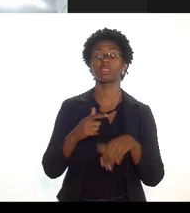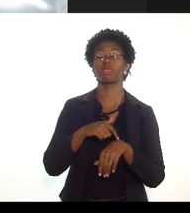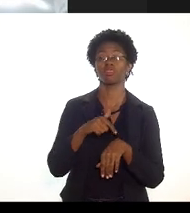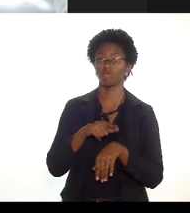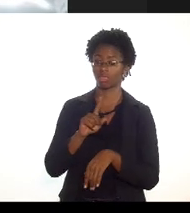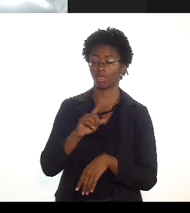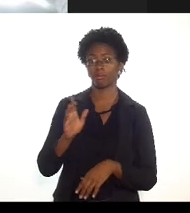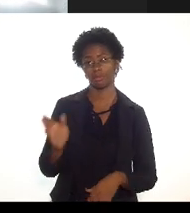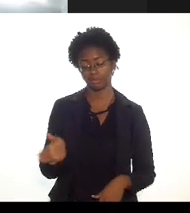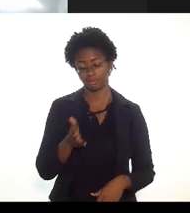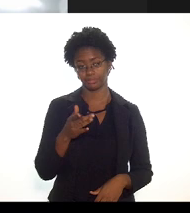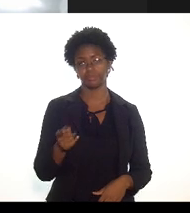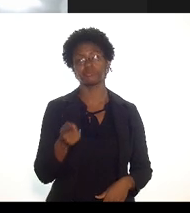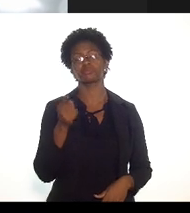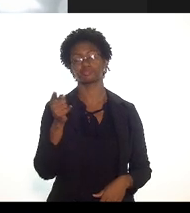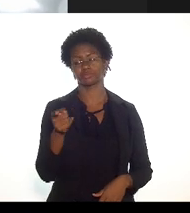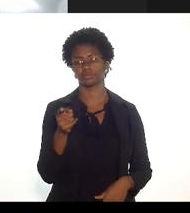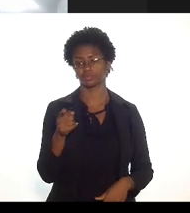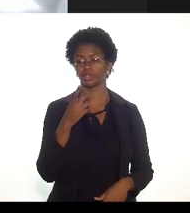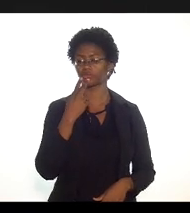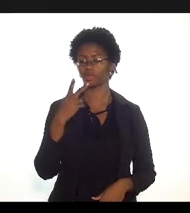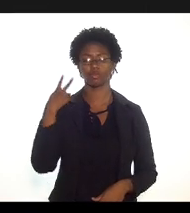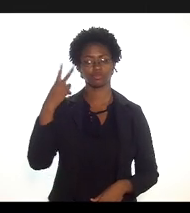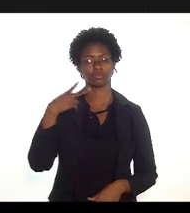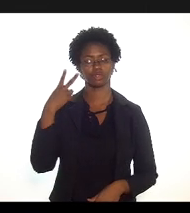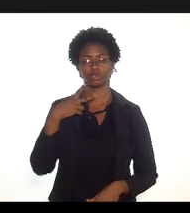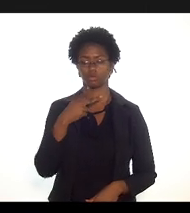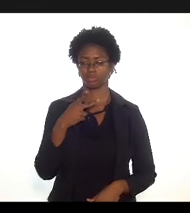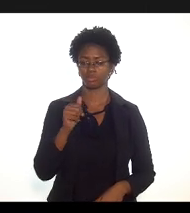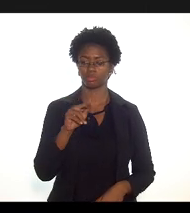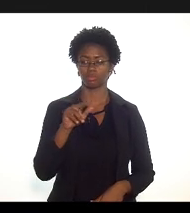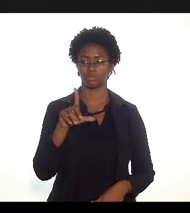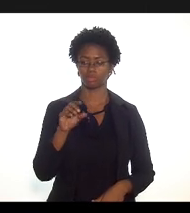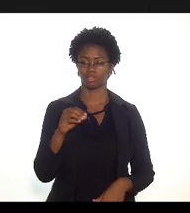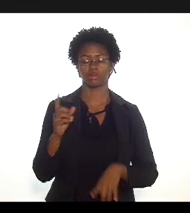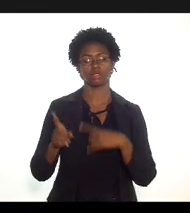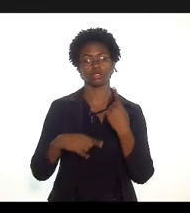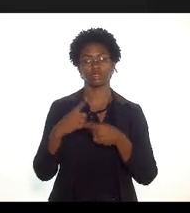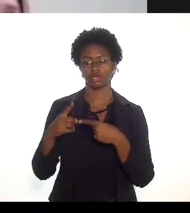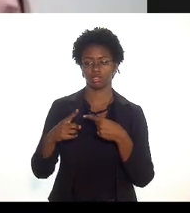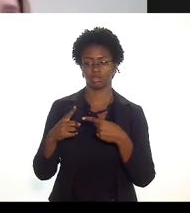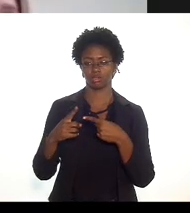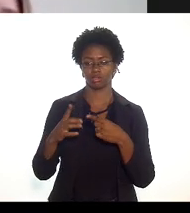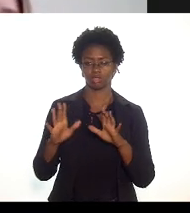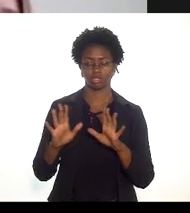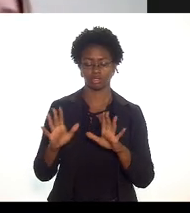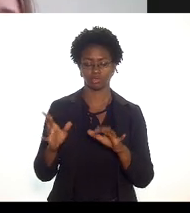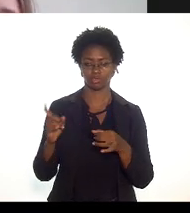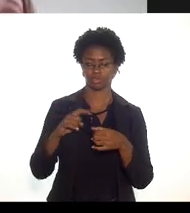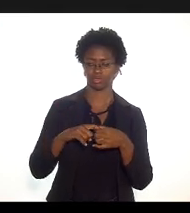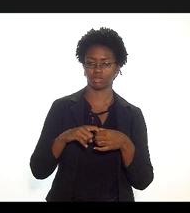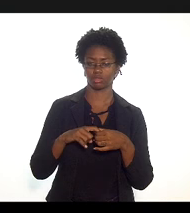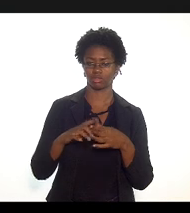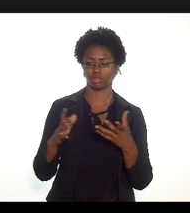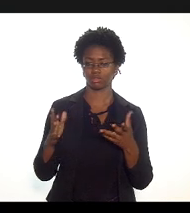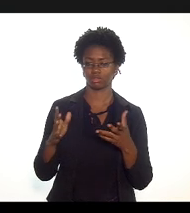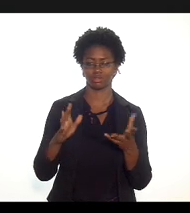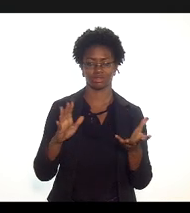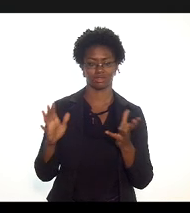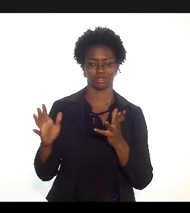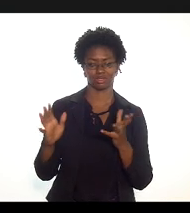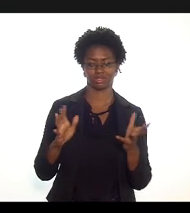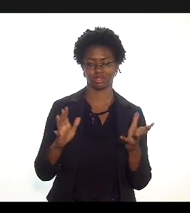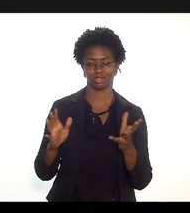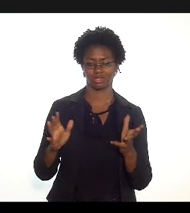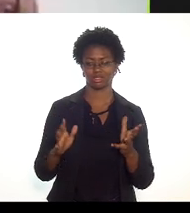tempo, vamos passar a palavra para o vereador Paulo Pinheiro. Depois, quando... Ah, doutora Lívia, vou... Espera aí. Um